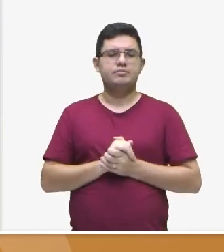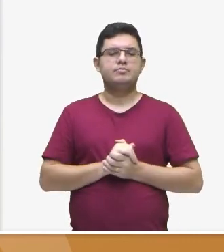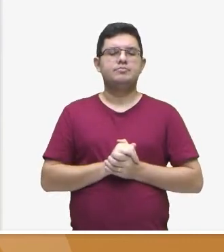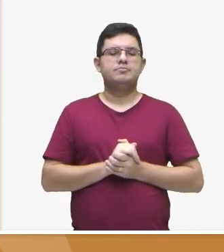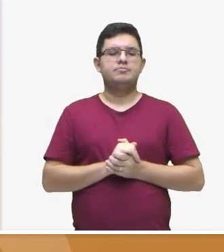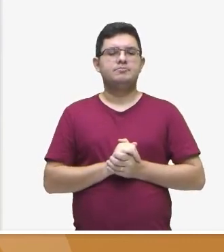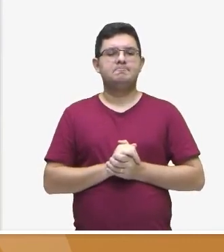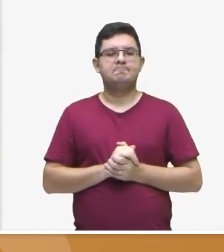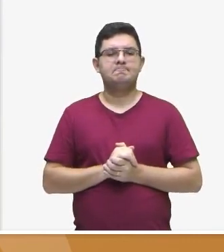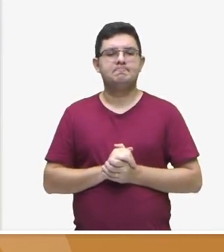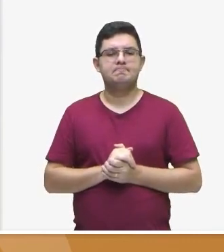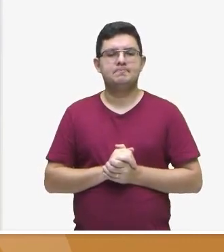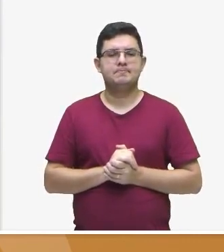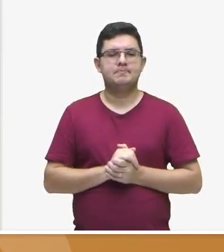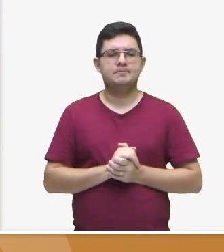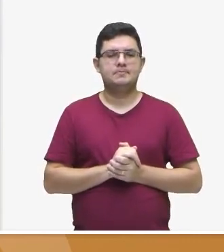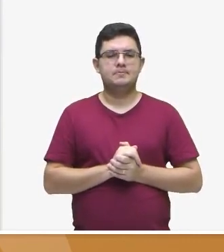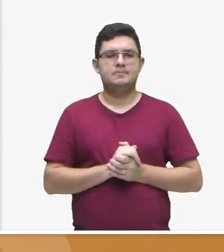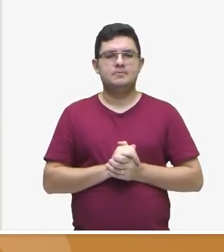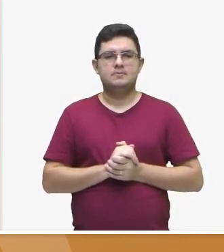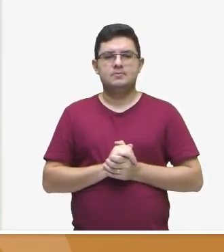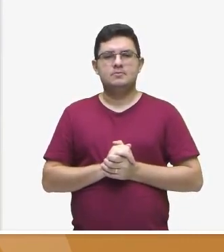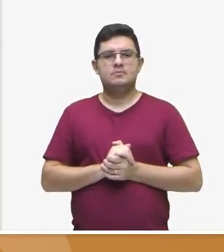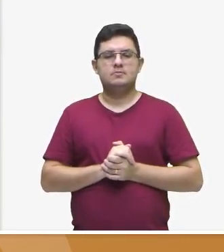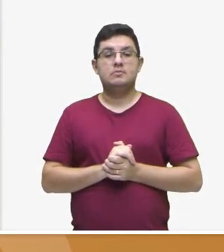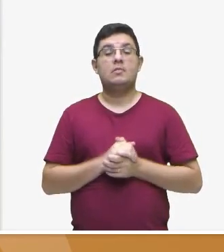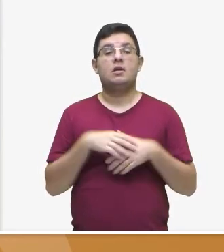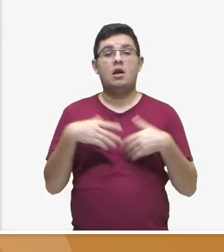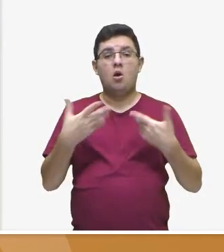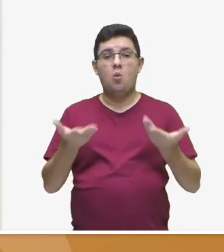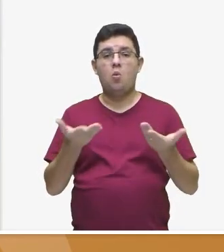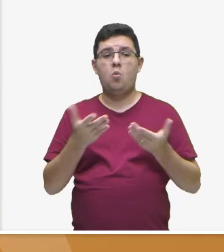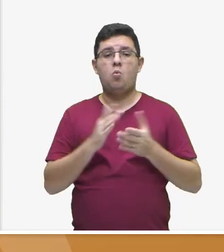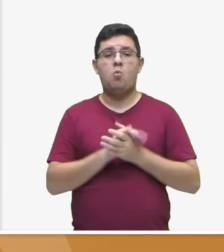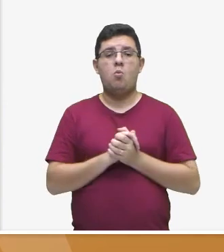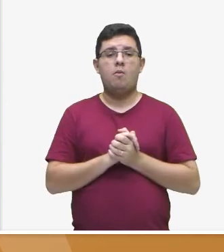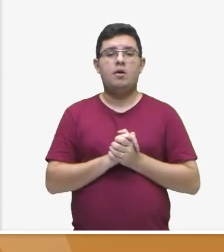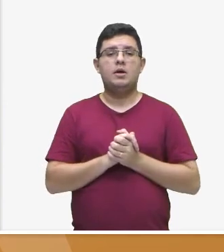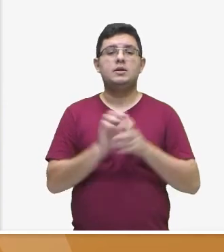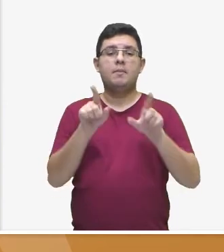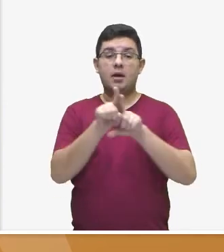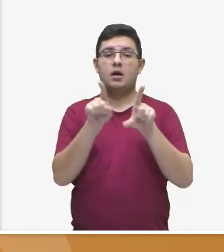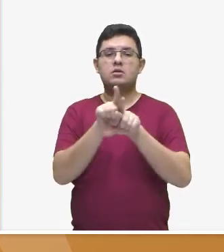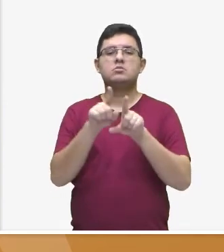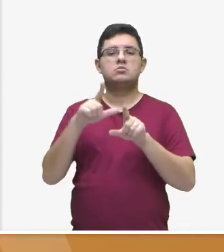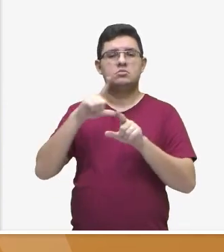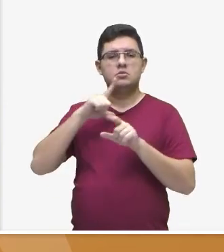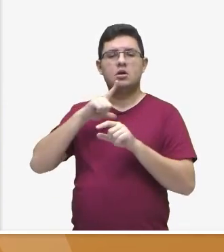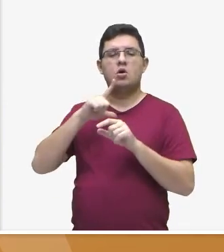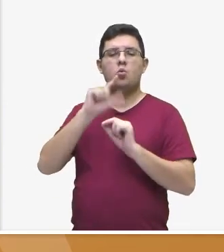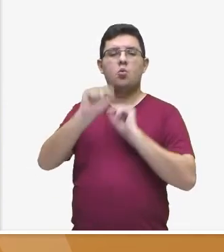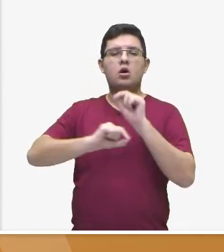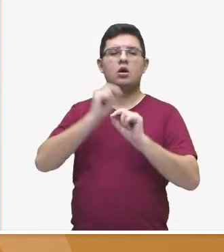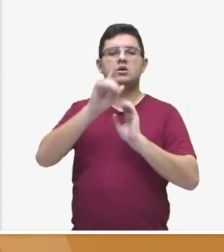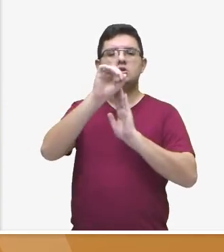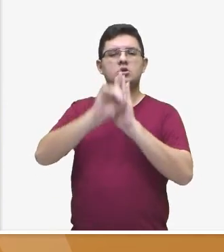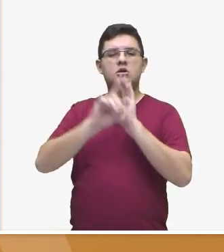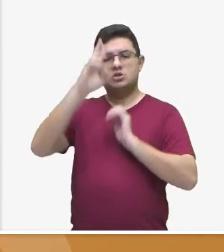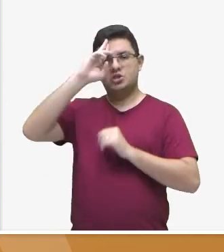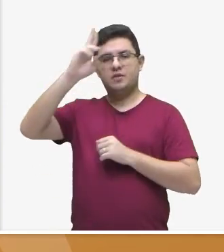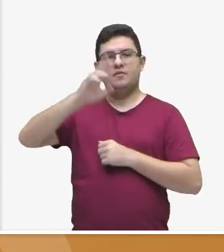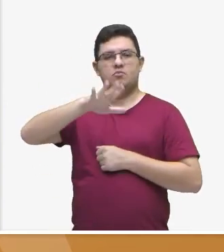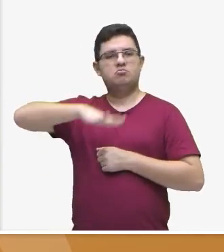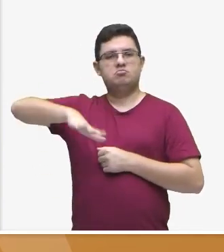língua original de cada povo. Então, também o direito à terra, né, que é outro direito garantido lá. Além